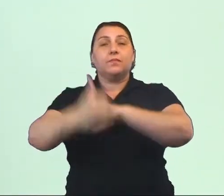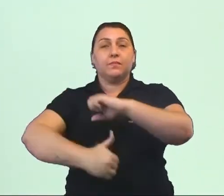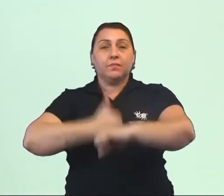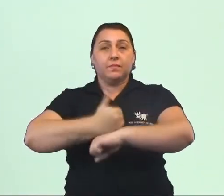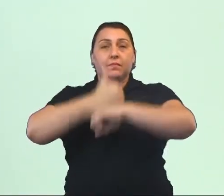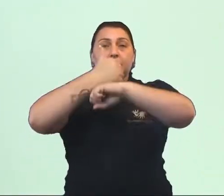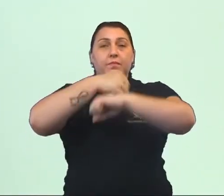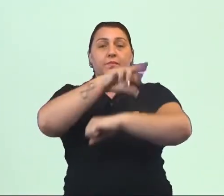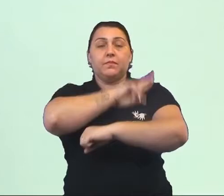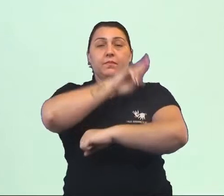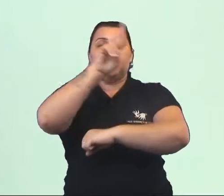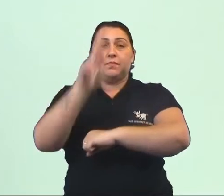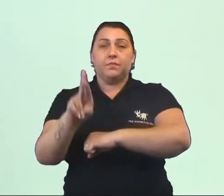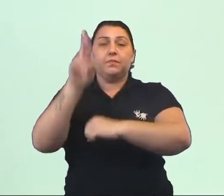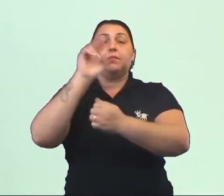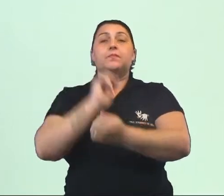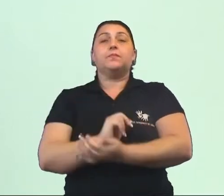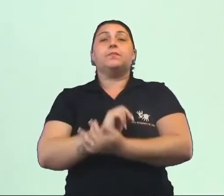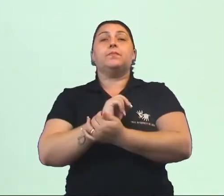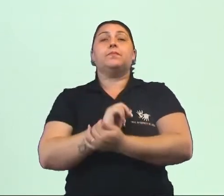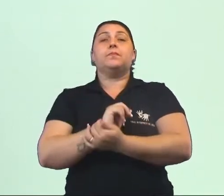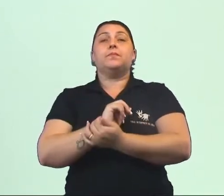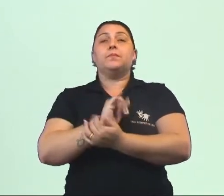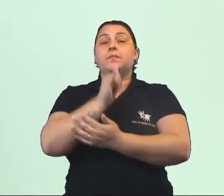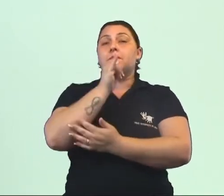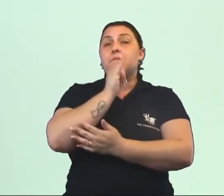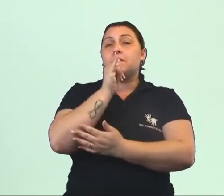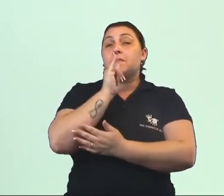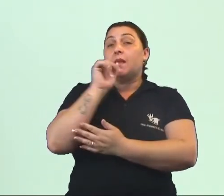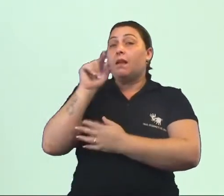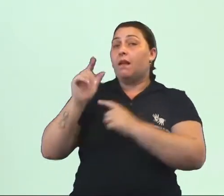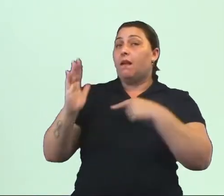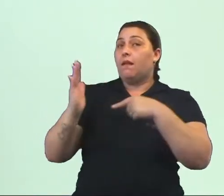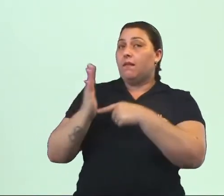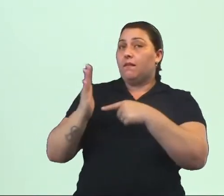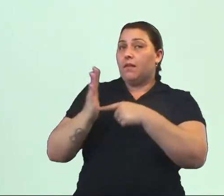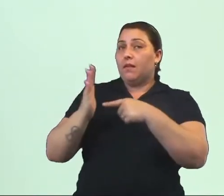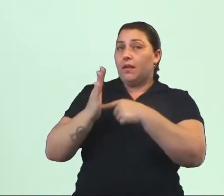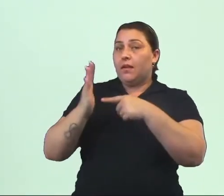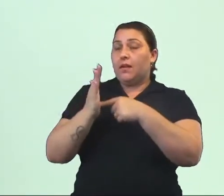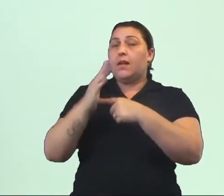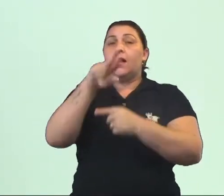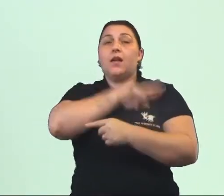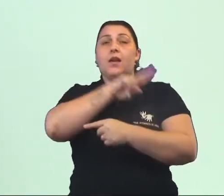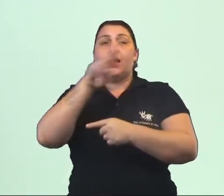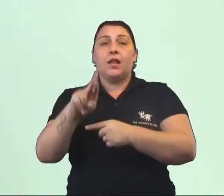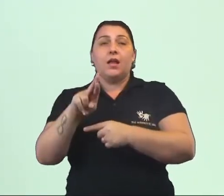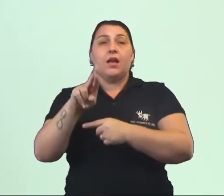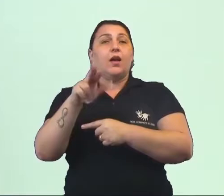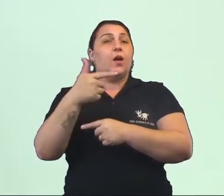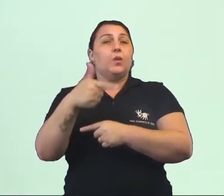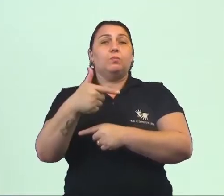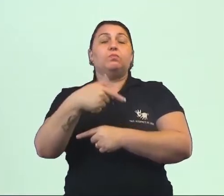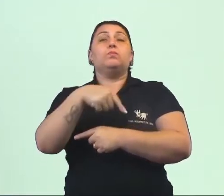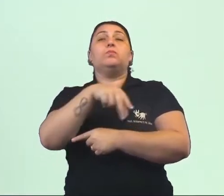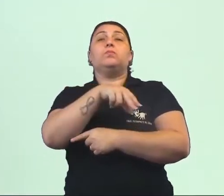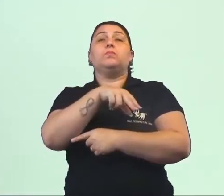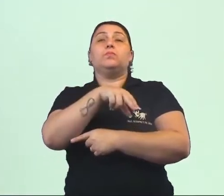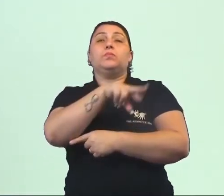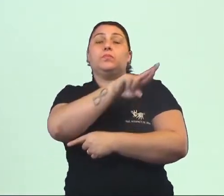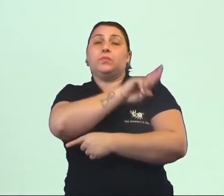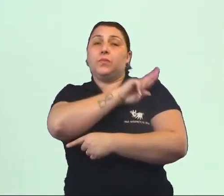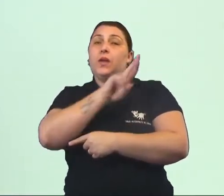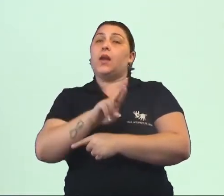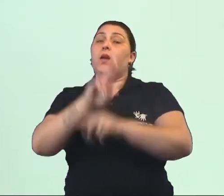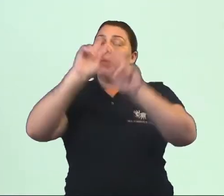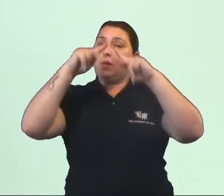determinada religião dando mau exemplo, olha, aquela religião não deve ser responsabilizada. O ser